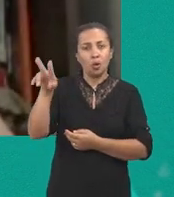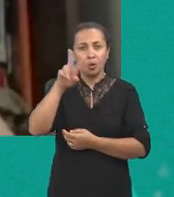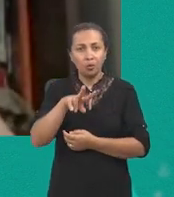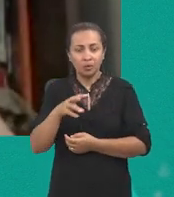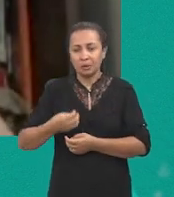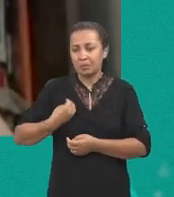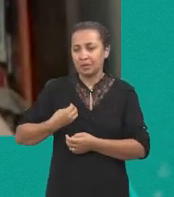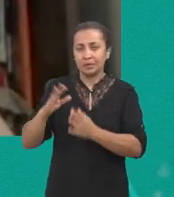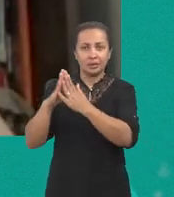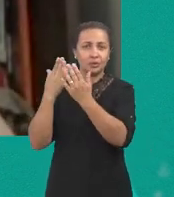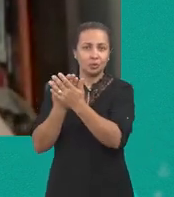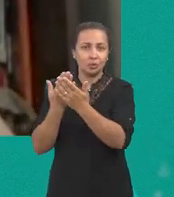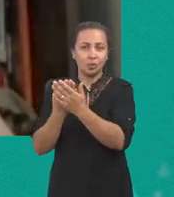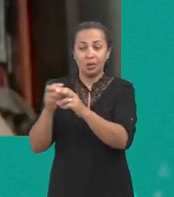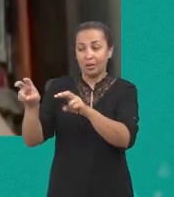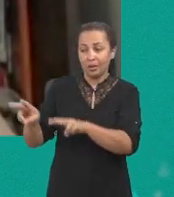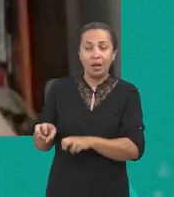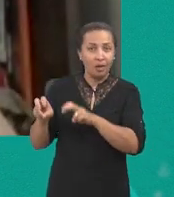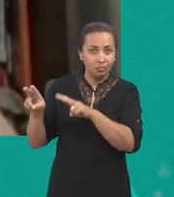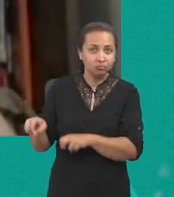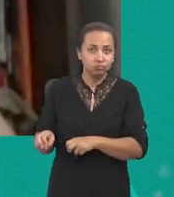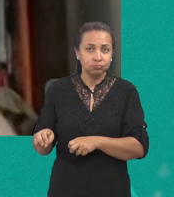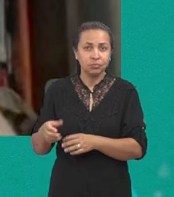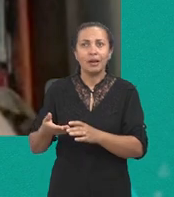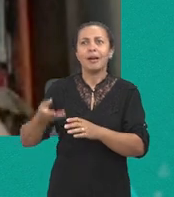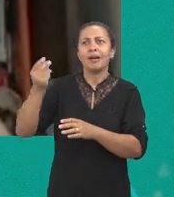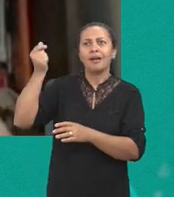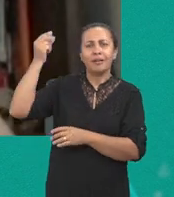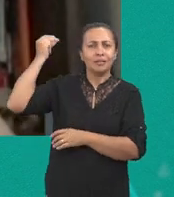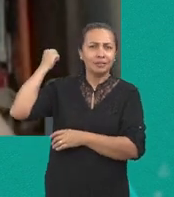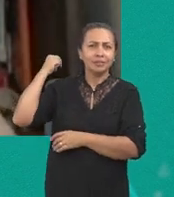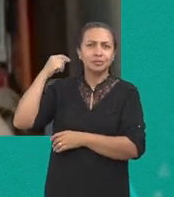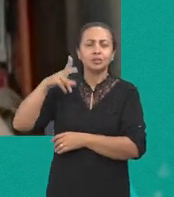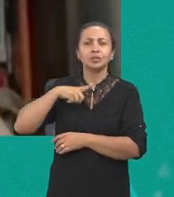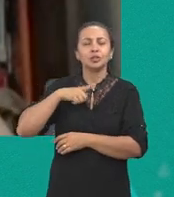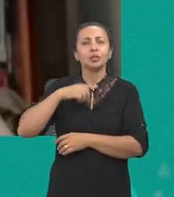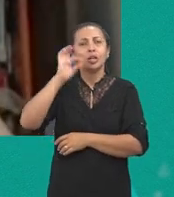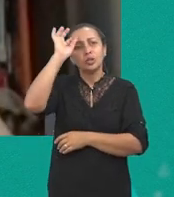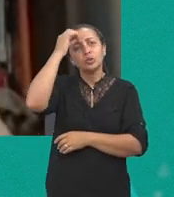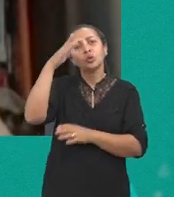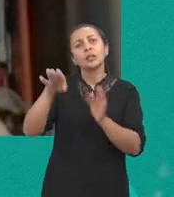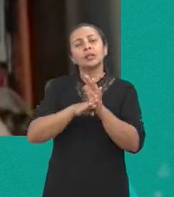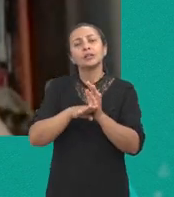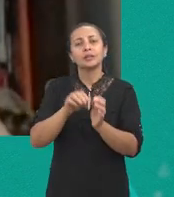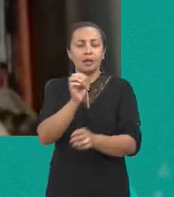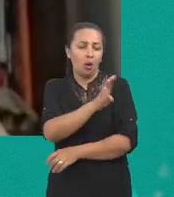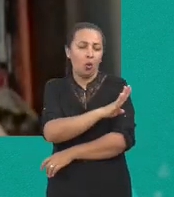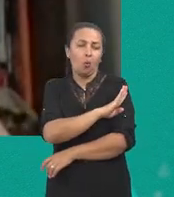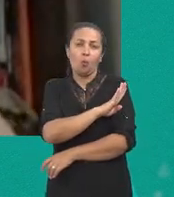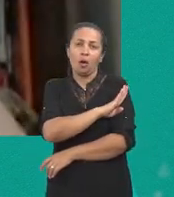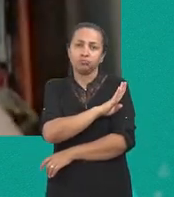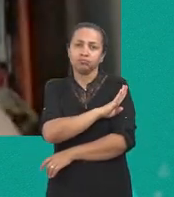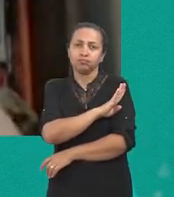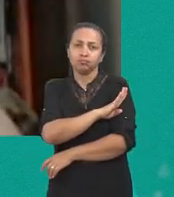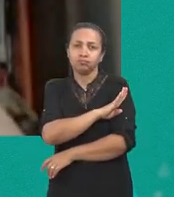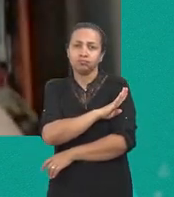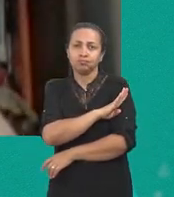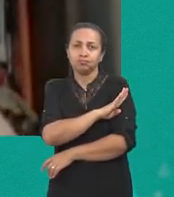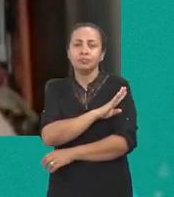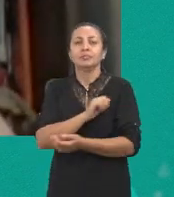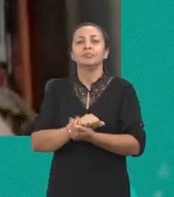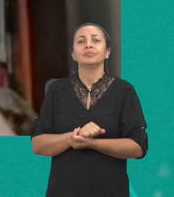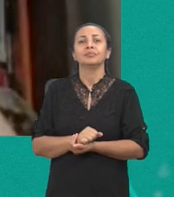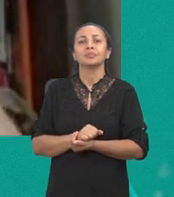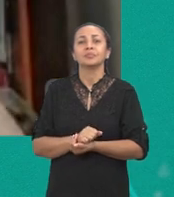presença das es o som das Moraes você tinha antigamente só até o que seria a 4ª série né na época